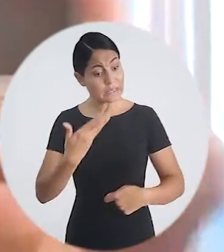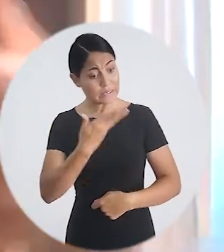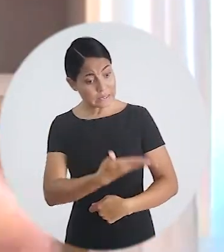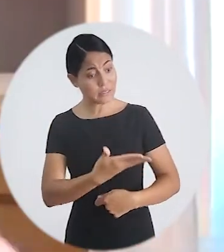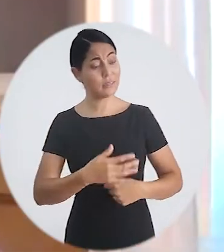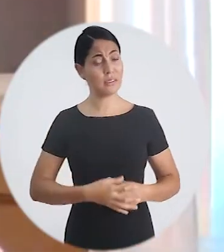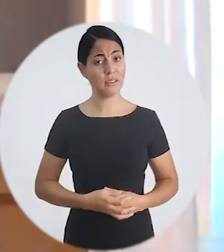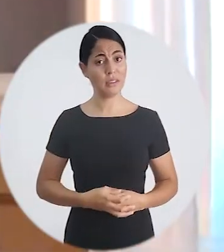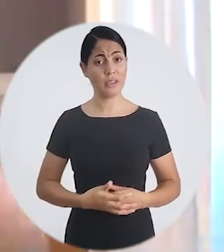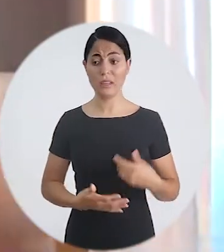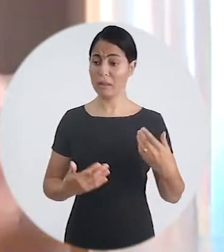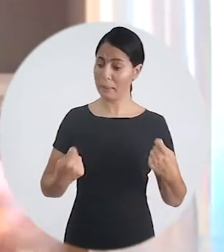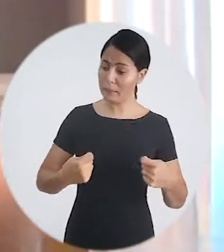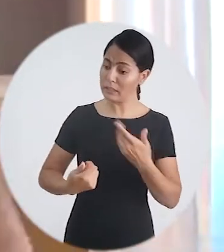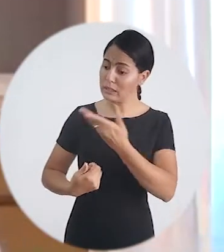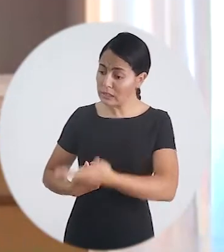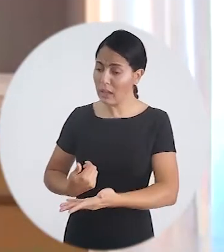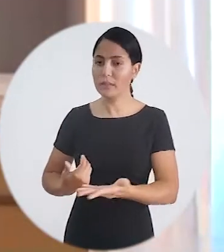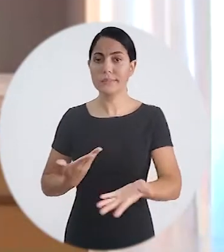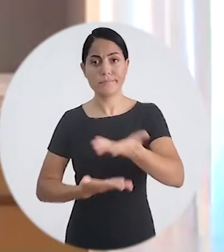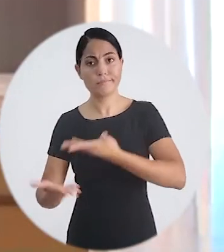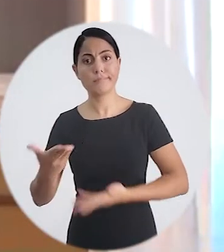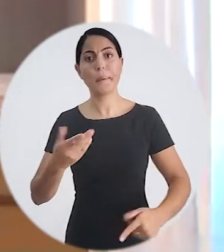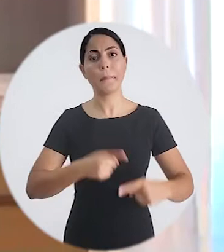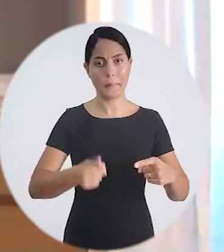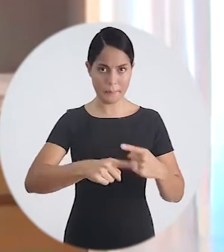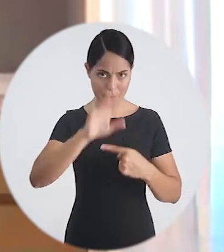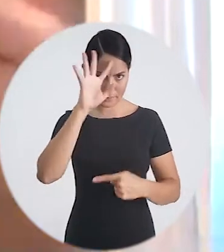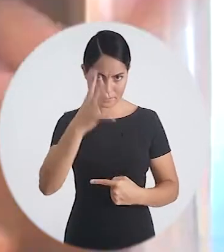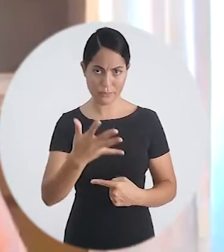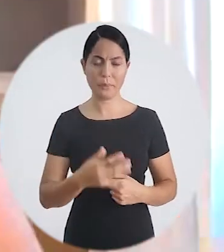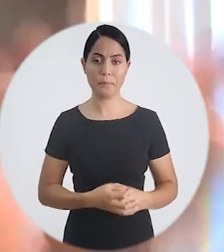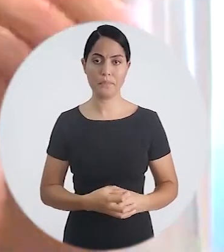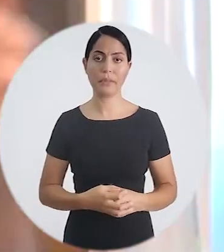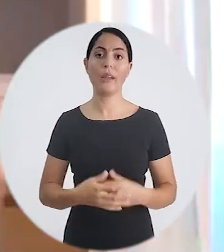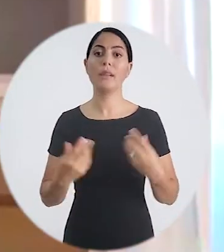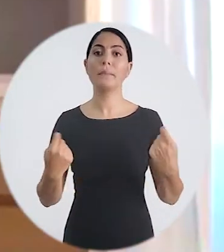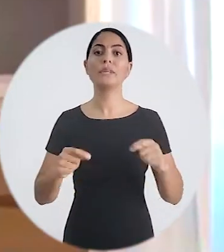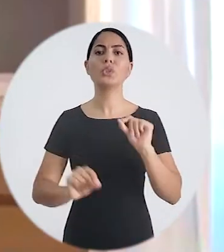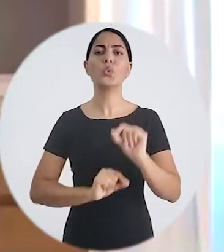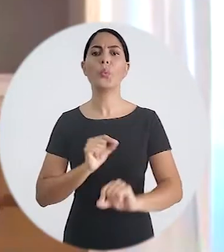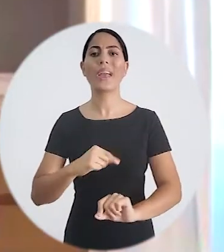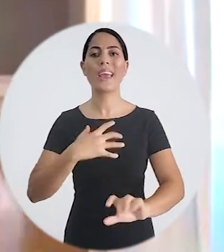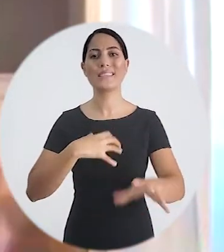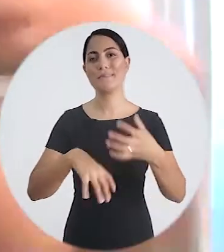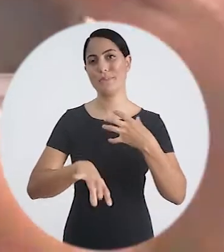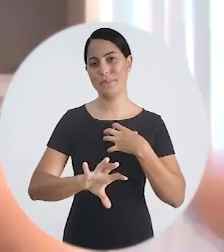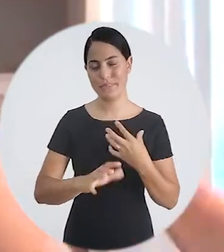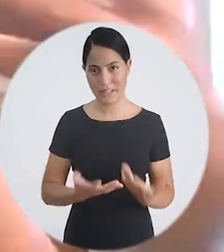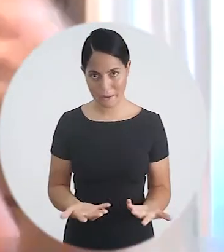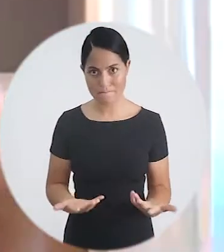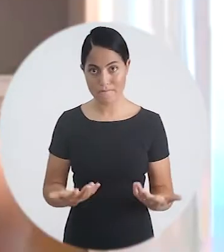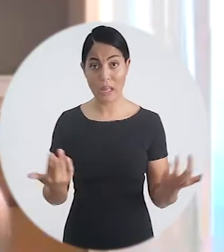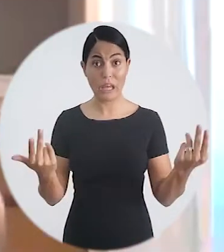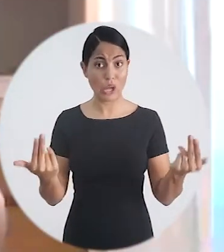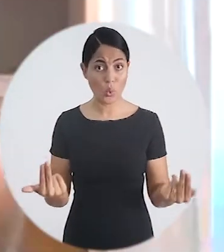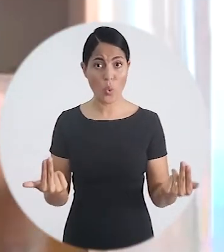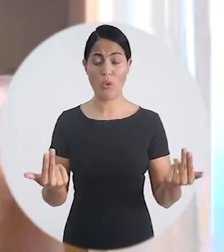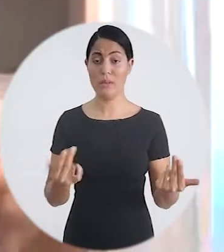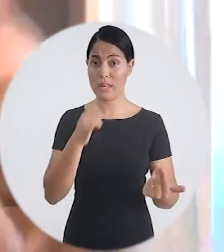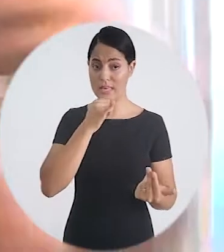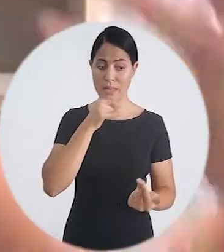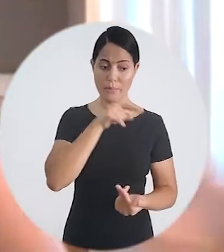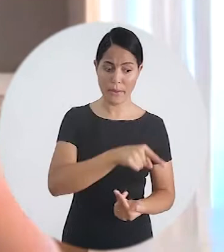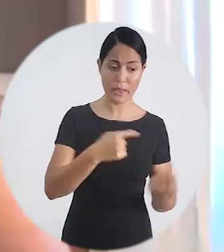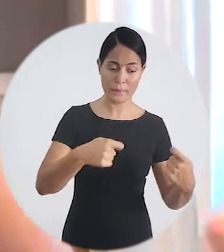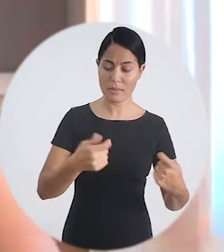do seu engajamento para que aquela situação se resolva, né? E a mesma coisa em reciprocidade, você também precisa de mim para